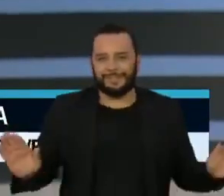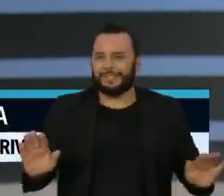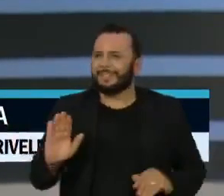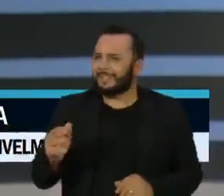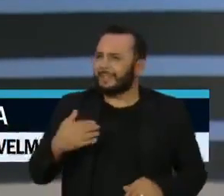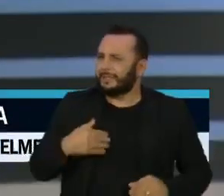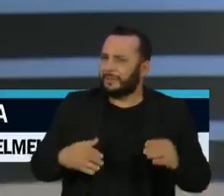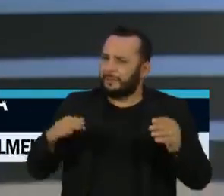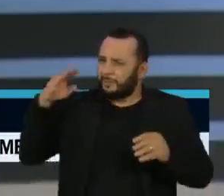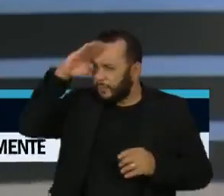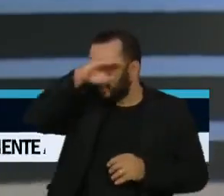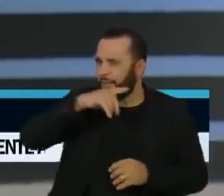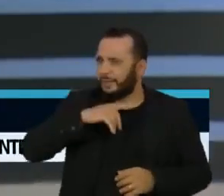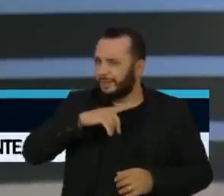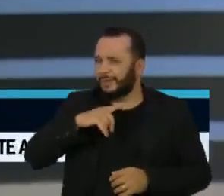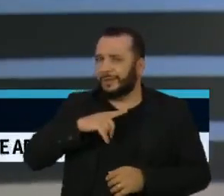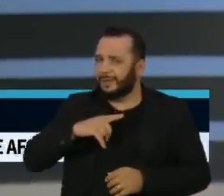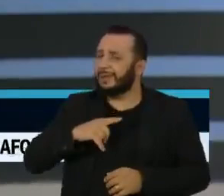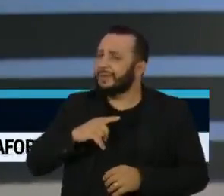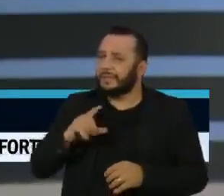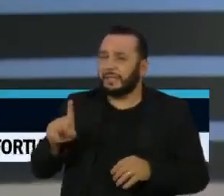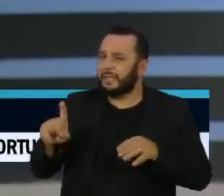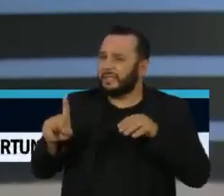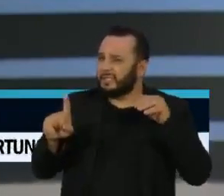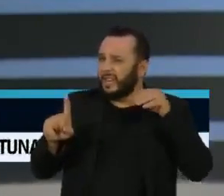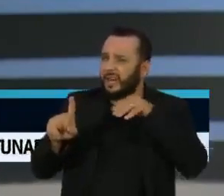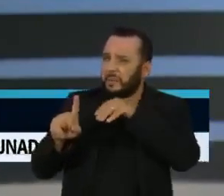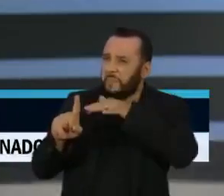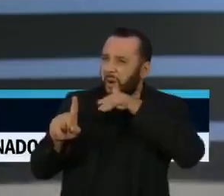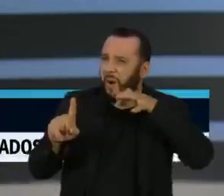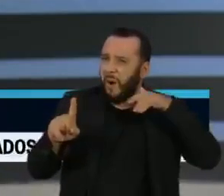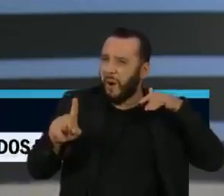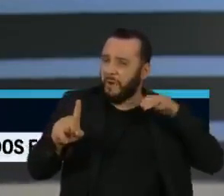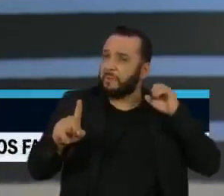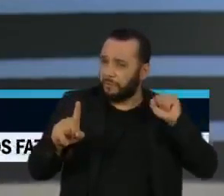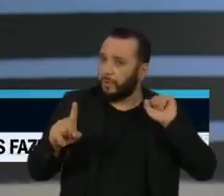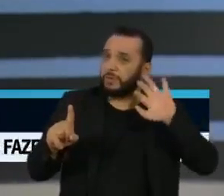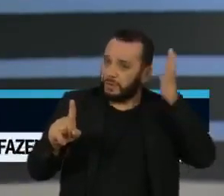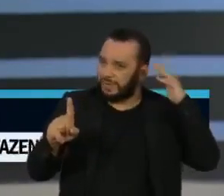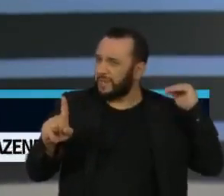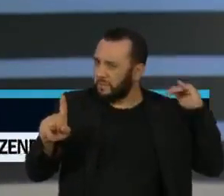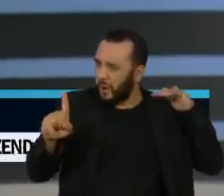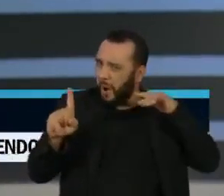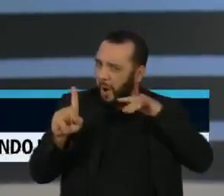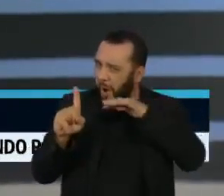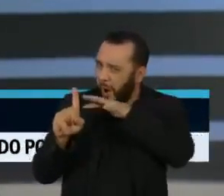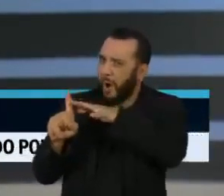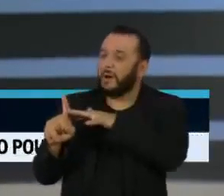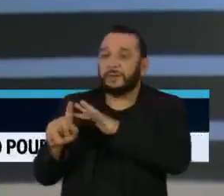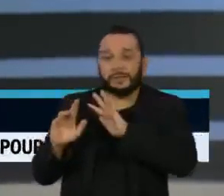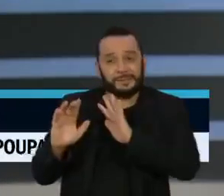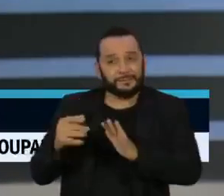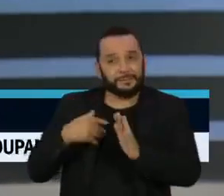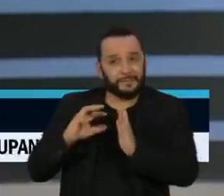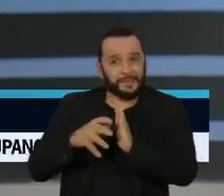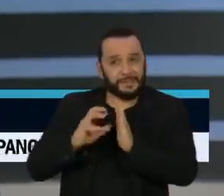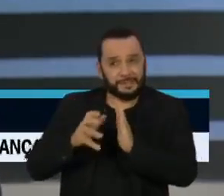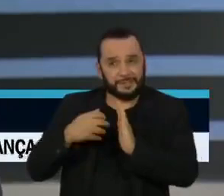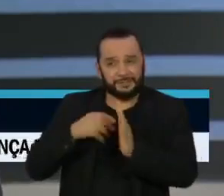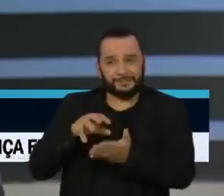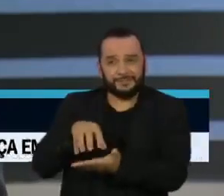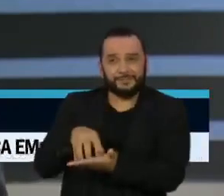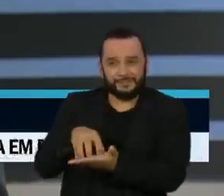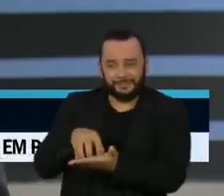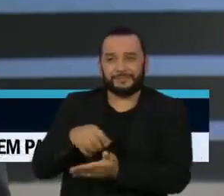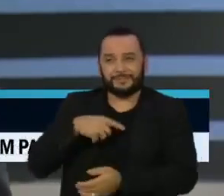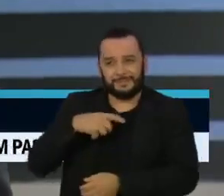mas ele tem uma condição a de recuperação por ter a máquina na mão né e o centrão tem um duplo interesse